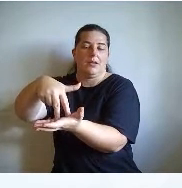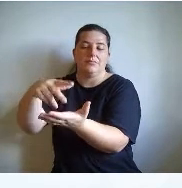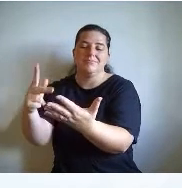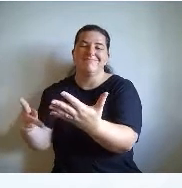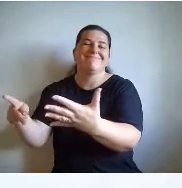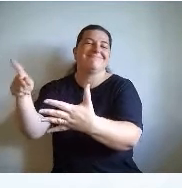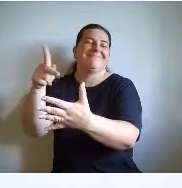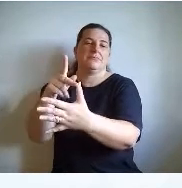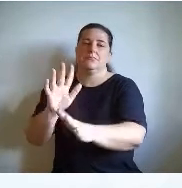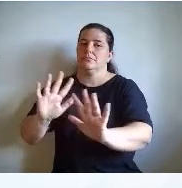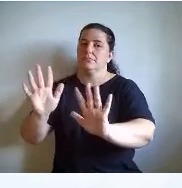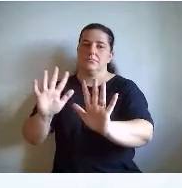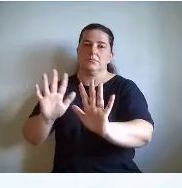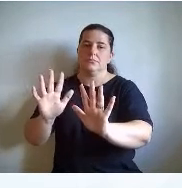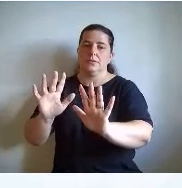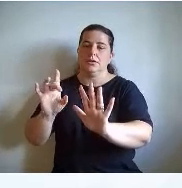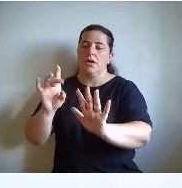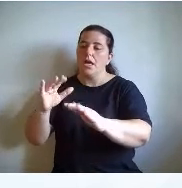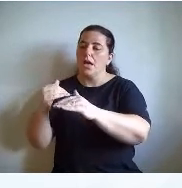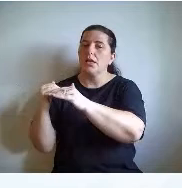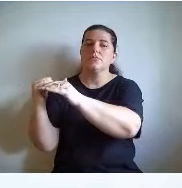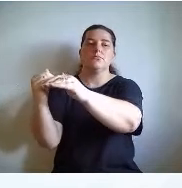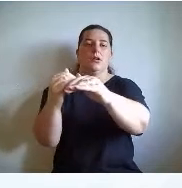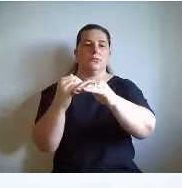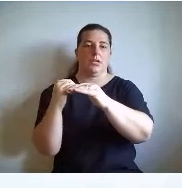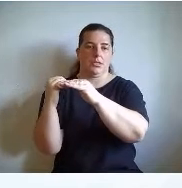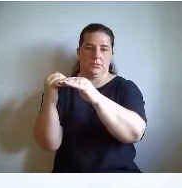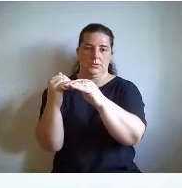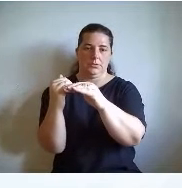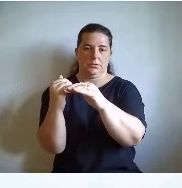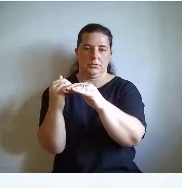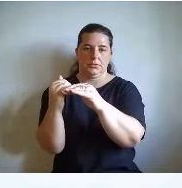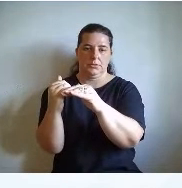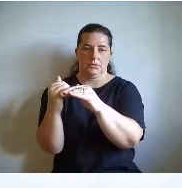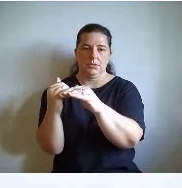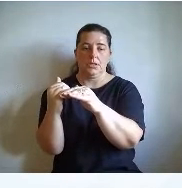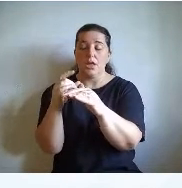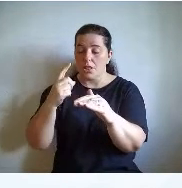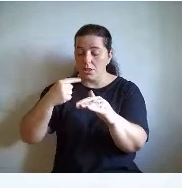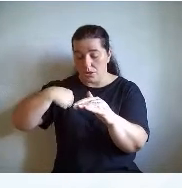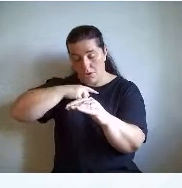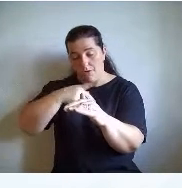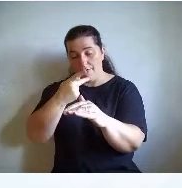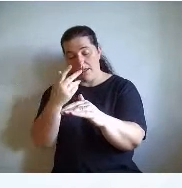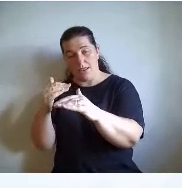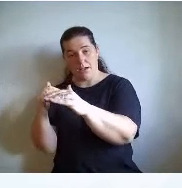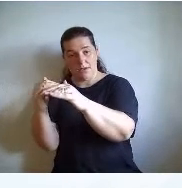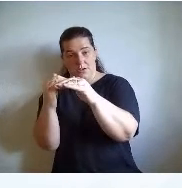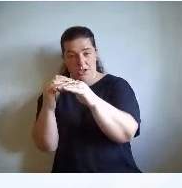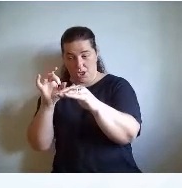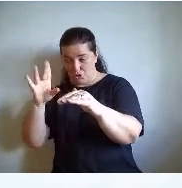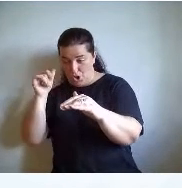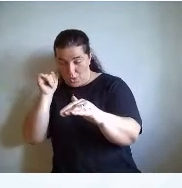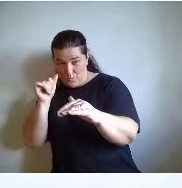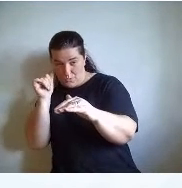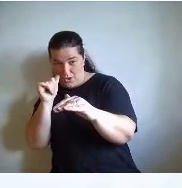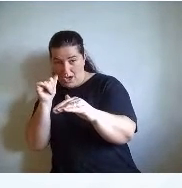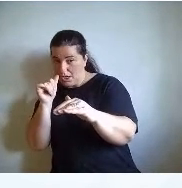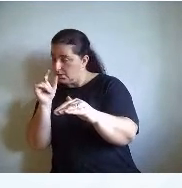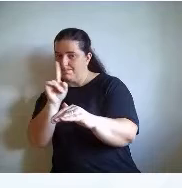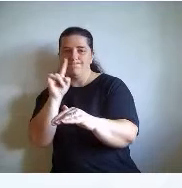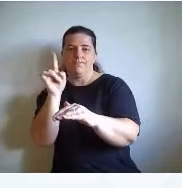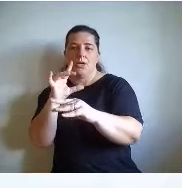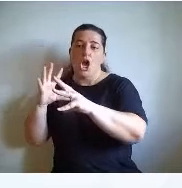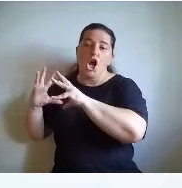E não tem privilégio na igualdade, né? E quando a gente fala de igualdade, não é uma igualdade para mulheres, é uma igualdade para